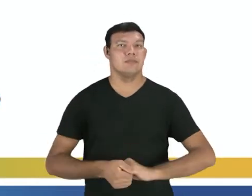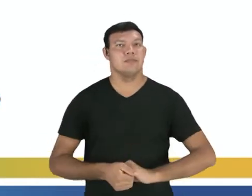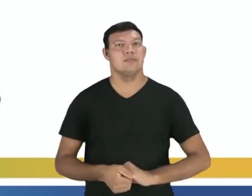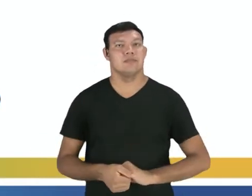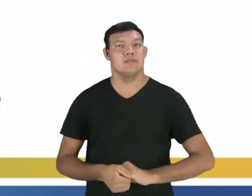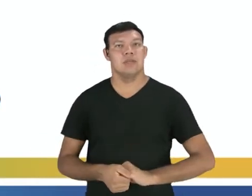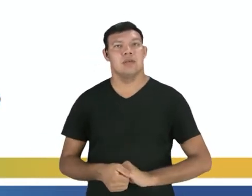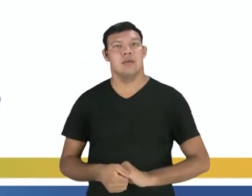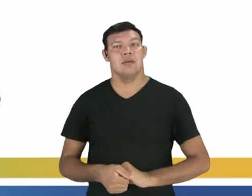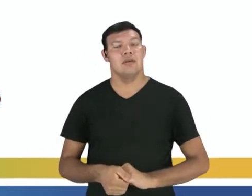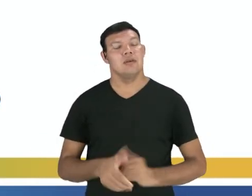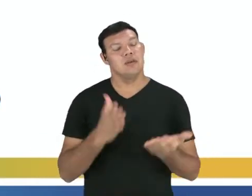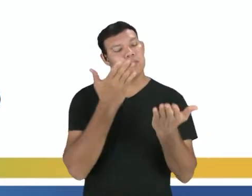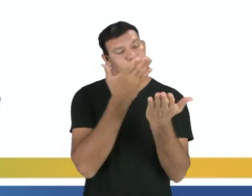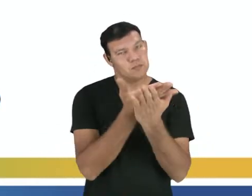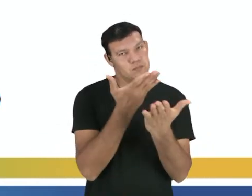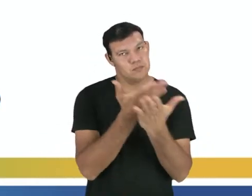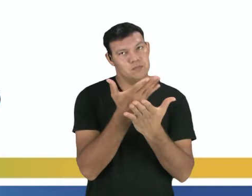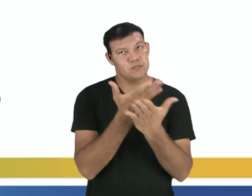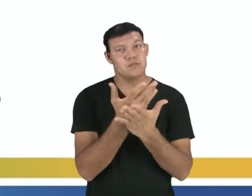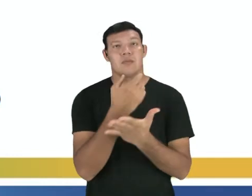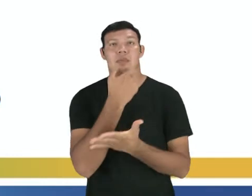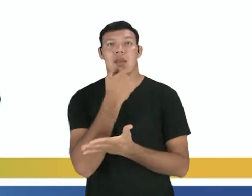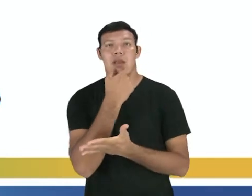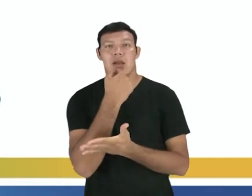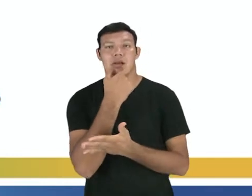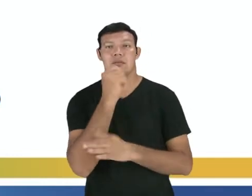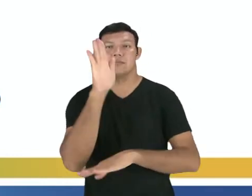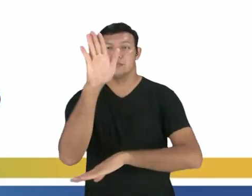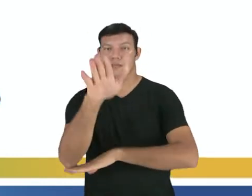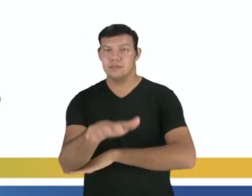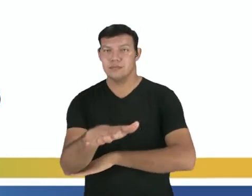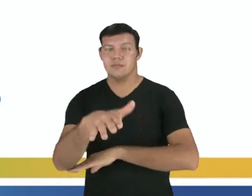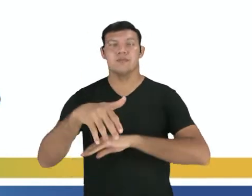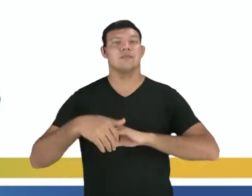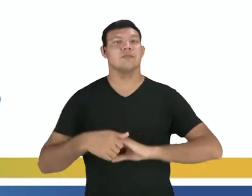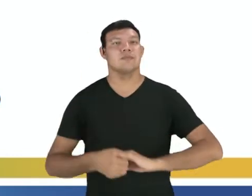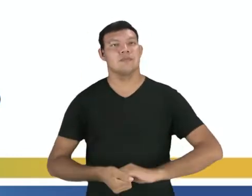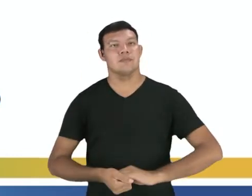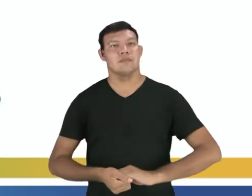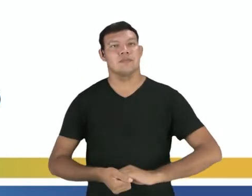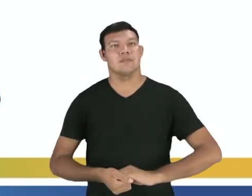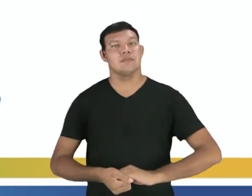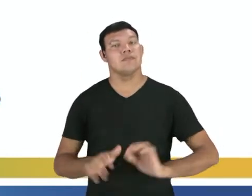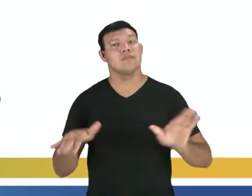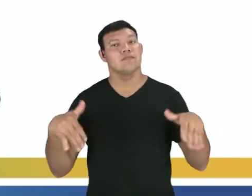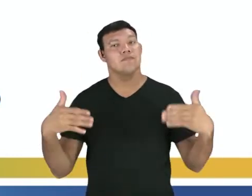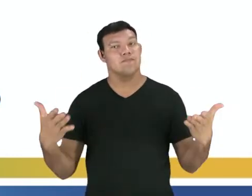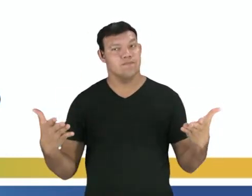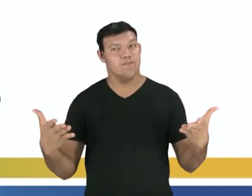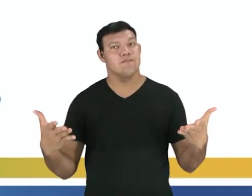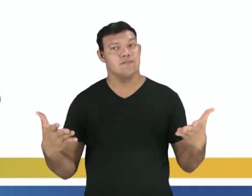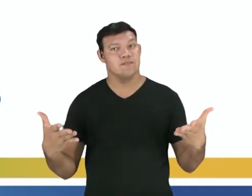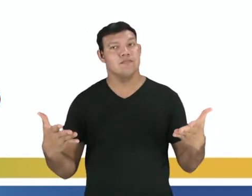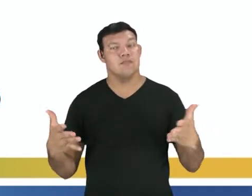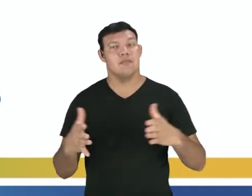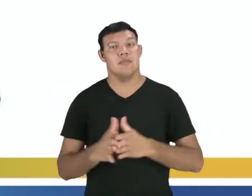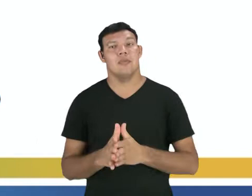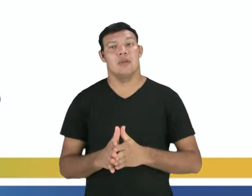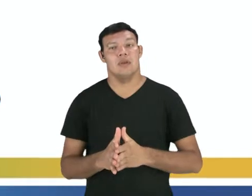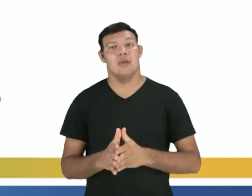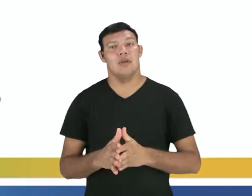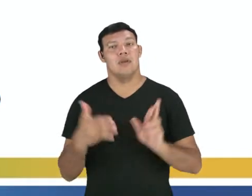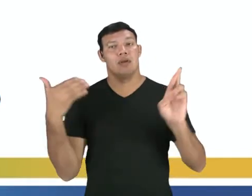está english in the afternoon Eu estudo inglês de carro nesse caso o se